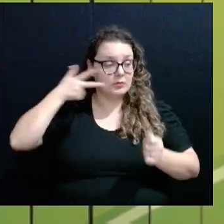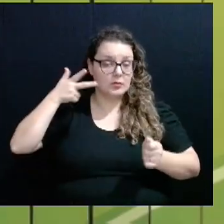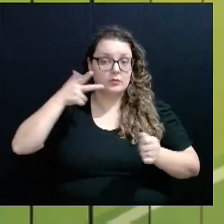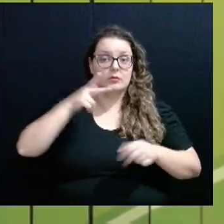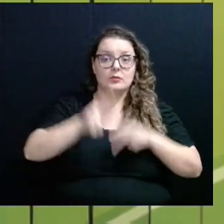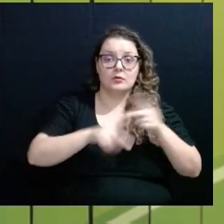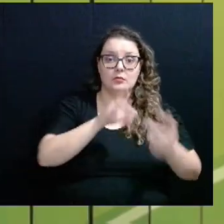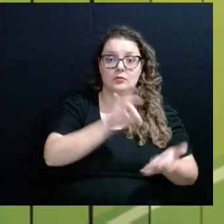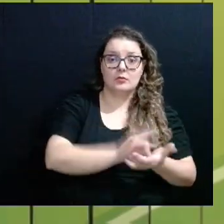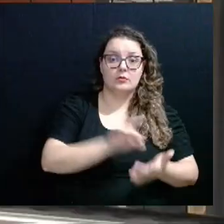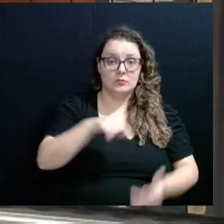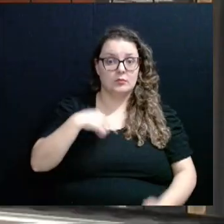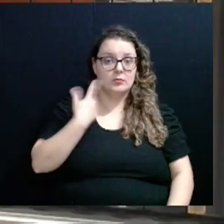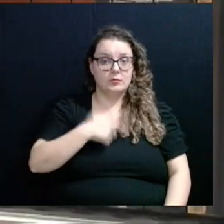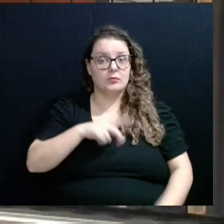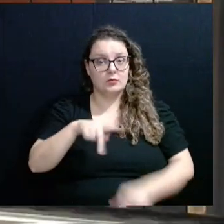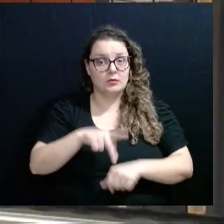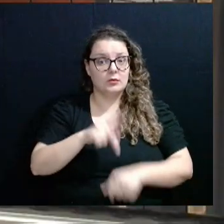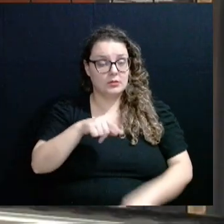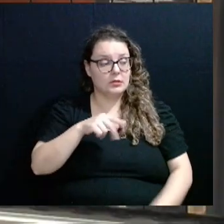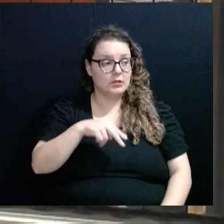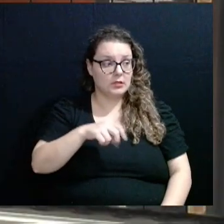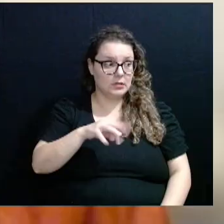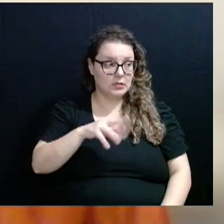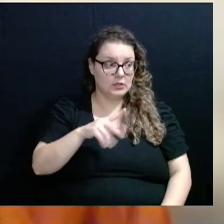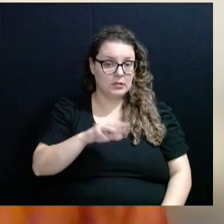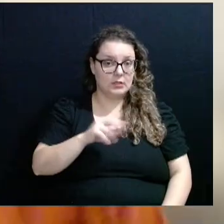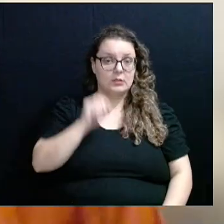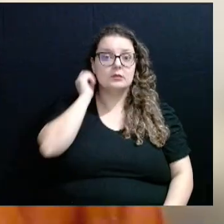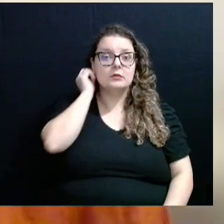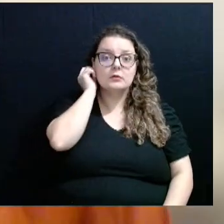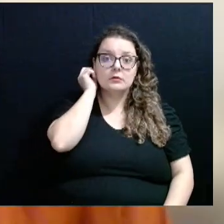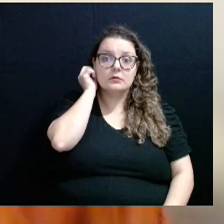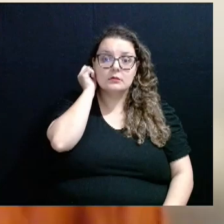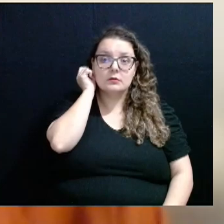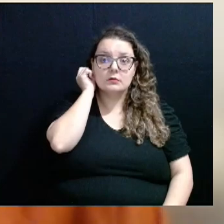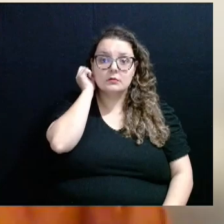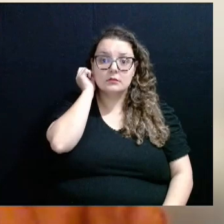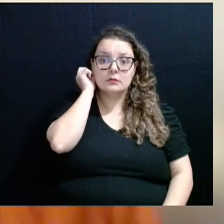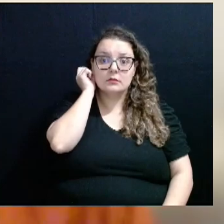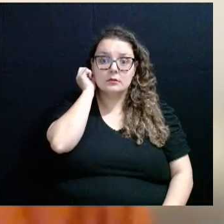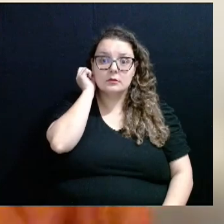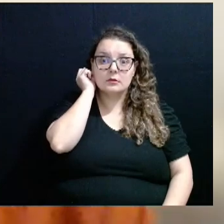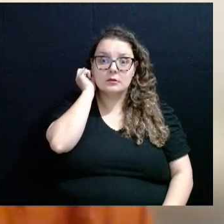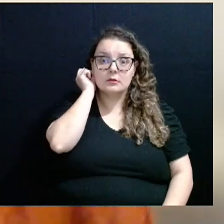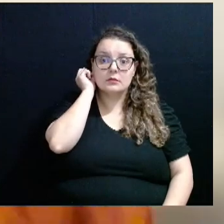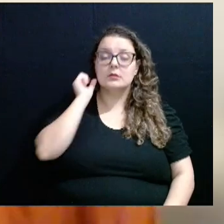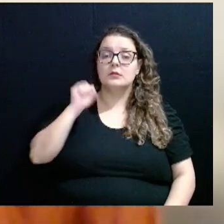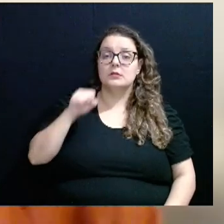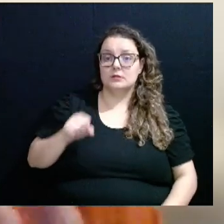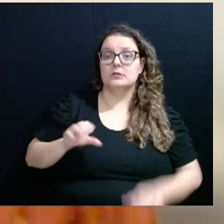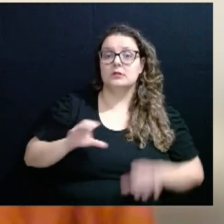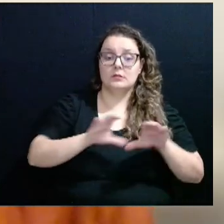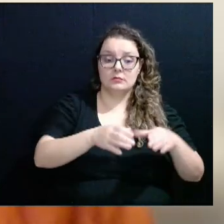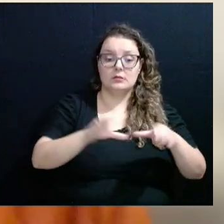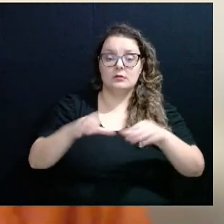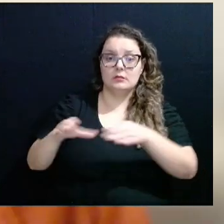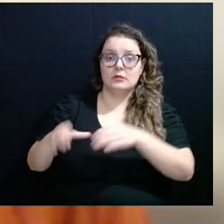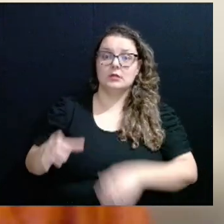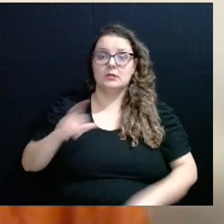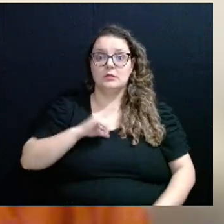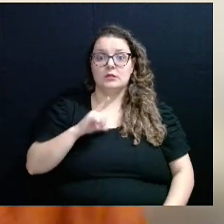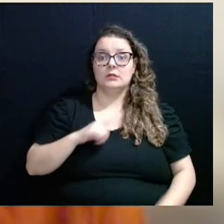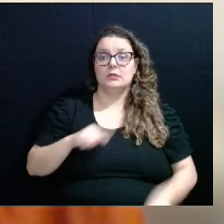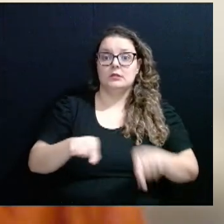do nosso país, né, Natália? É verdade. E essas comunidades têm também algo que